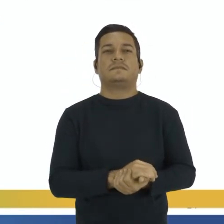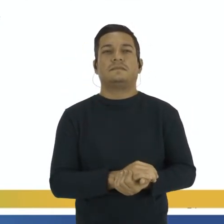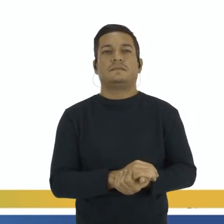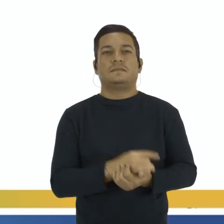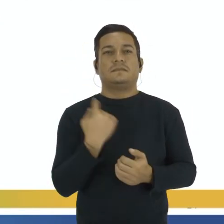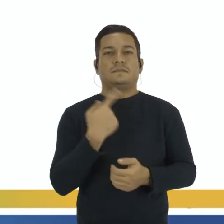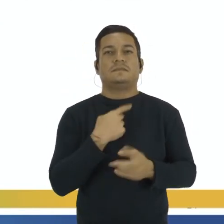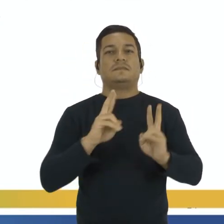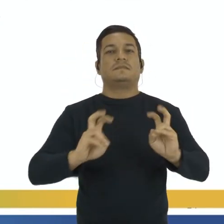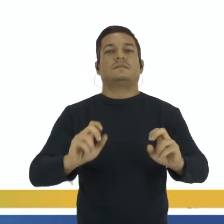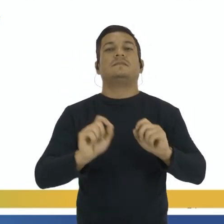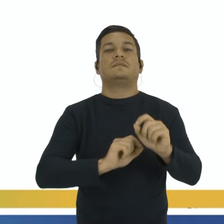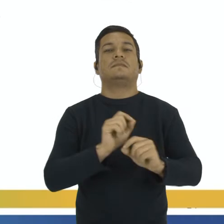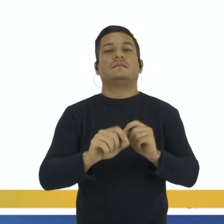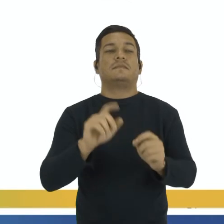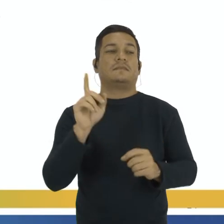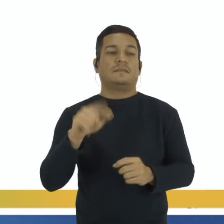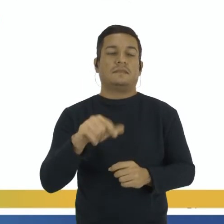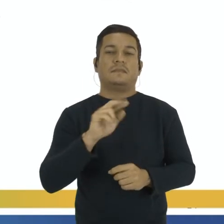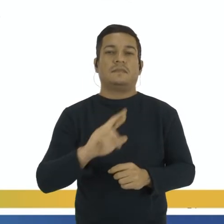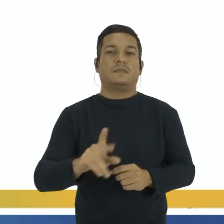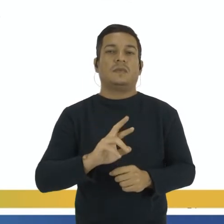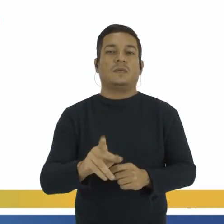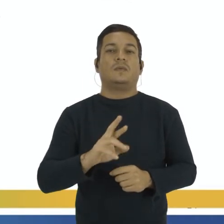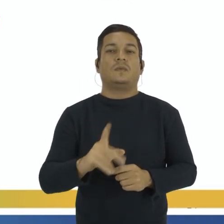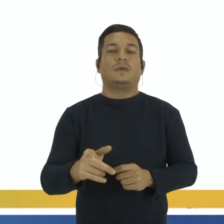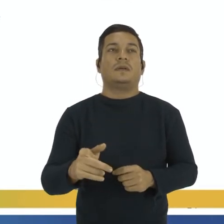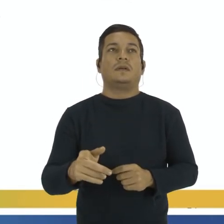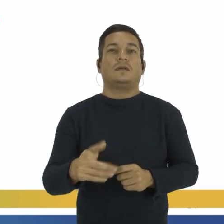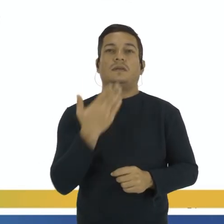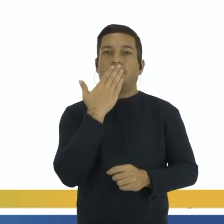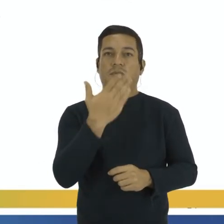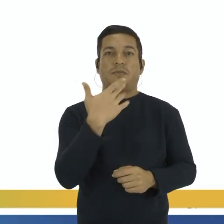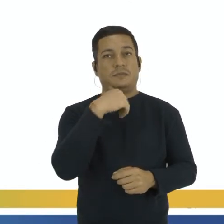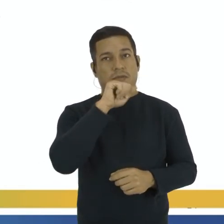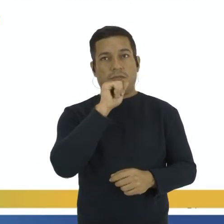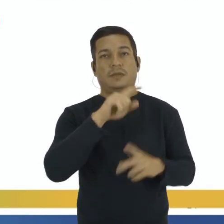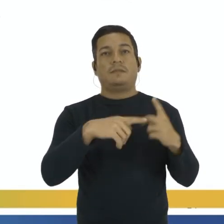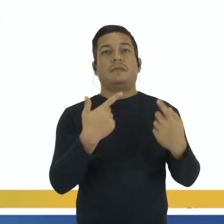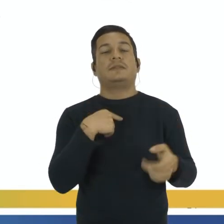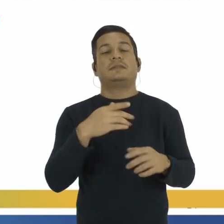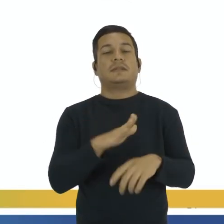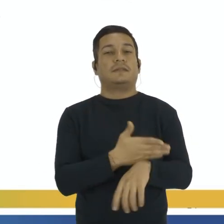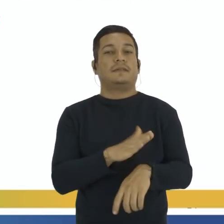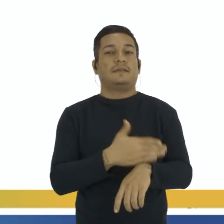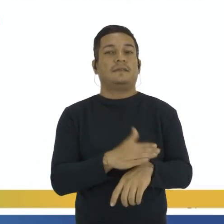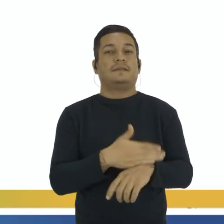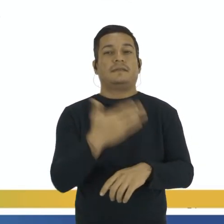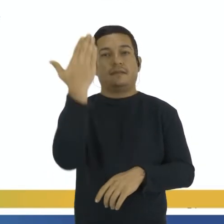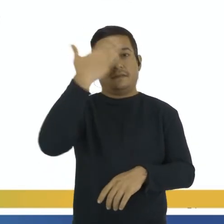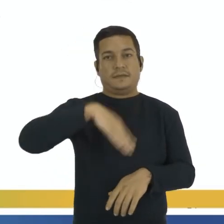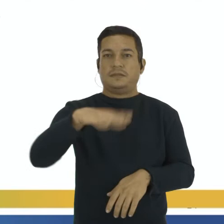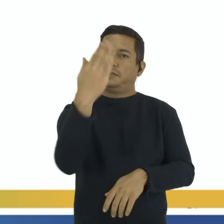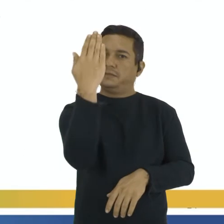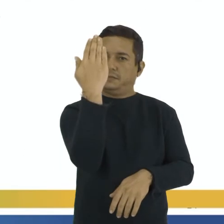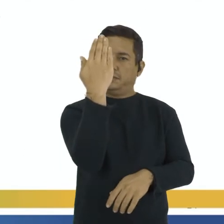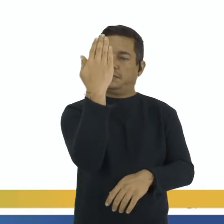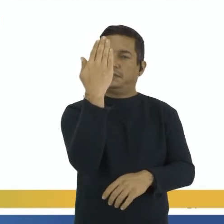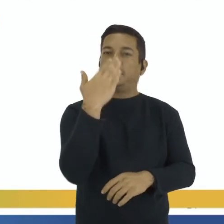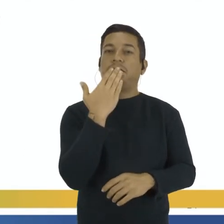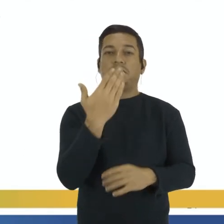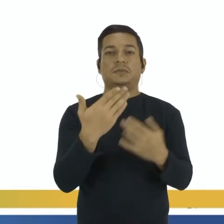nós percebemos aí que não é um pedido para a mãe dele, mas que ele está ensaiando na frente do espelho para pedir uma coisa que